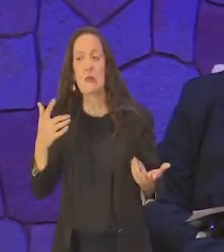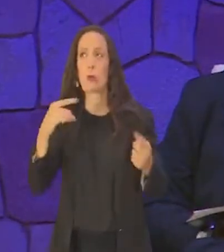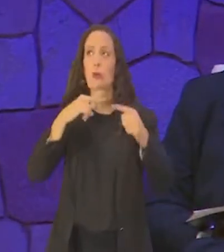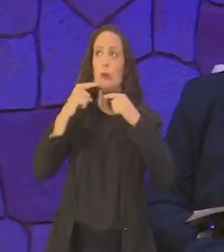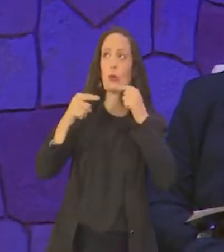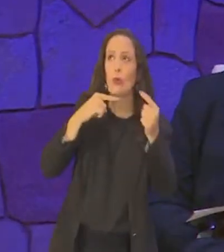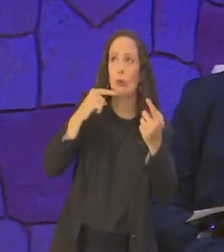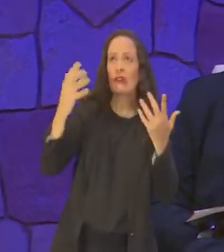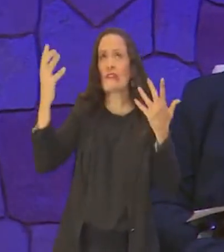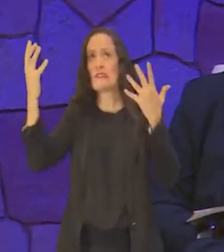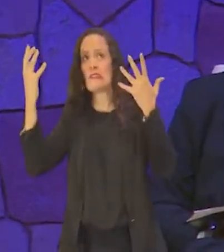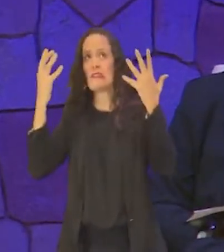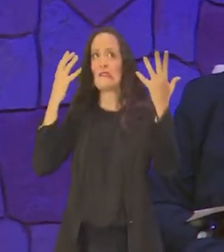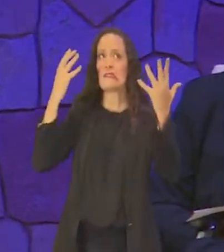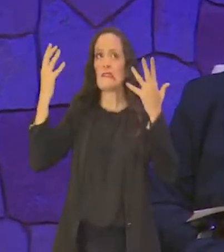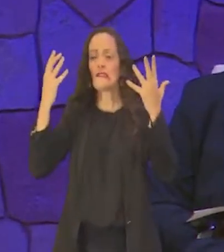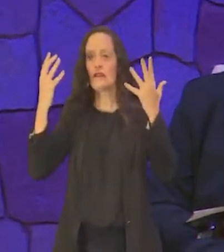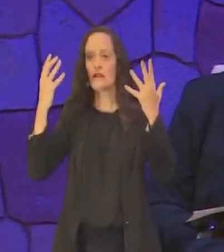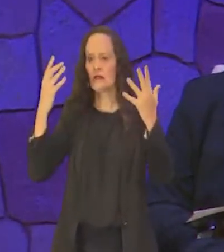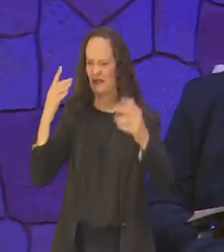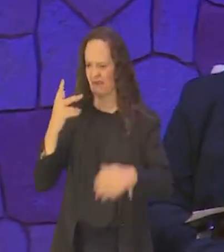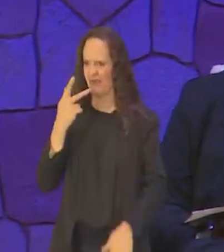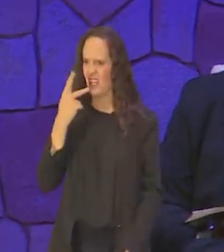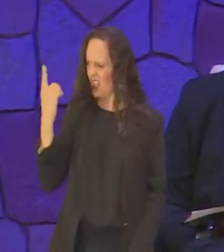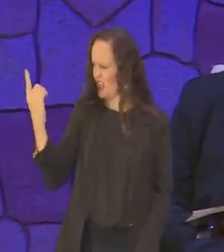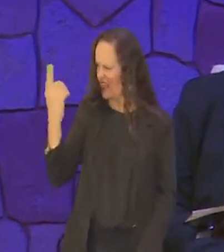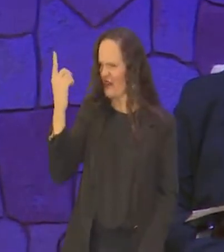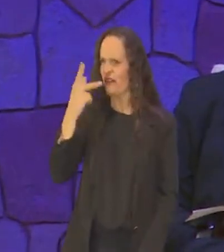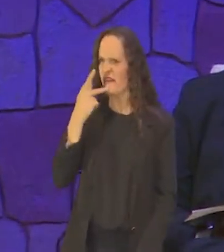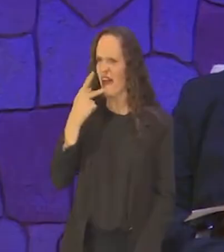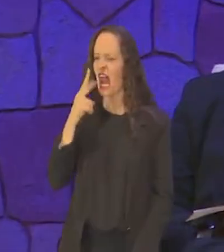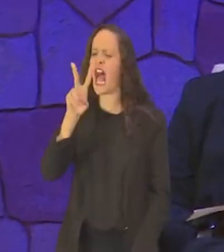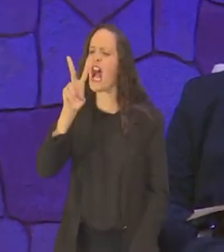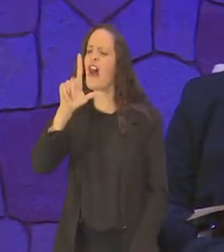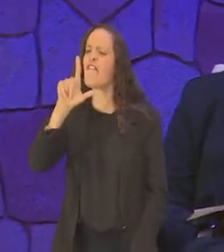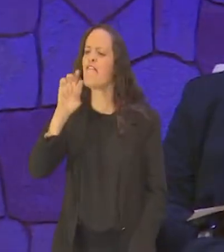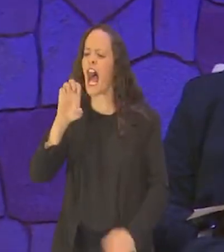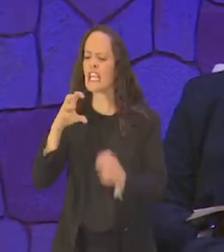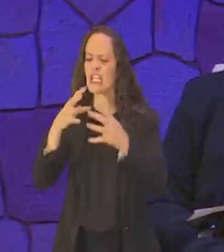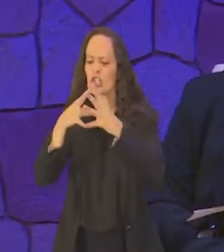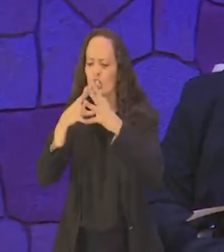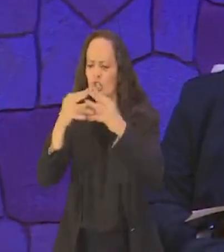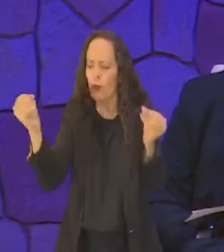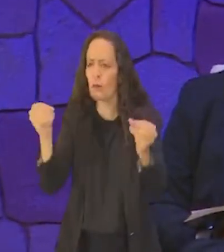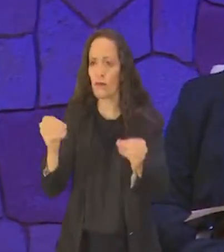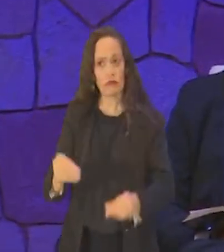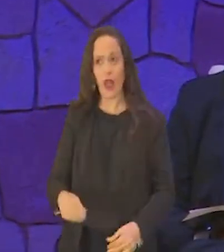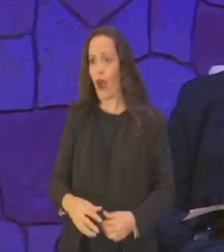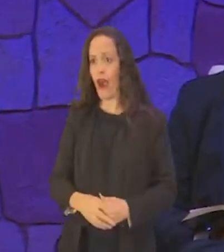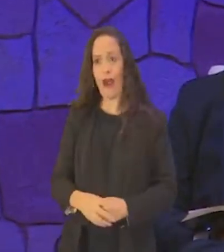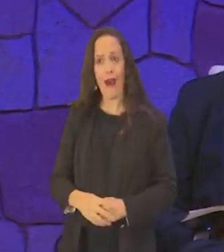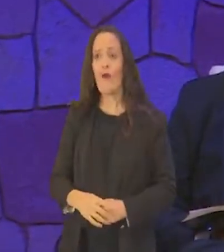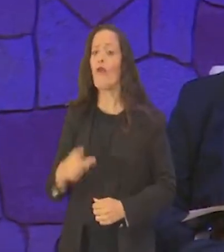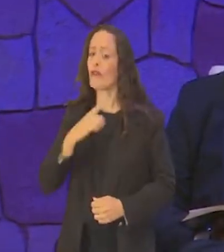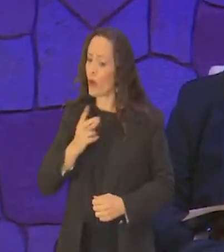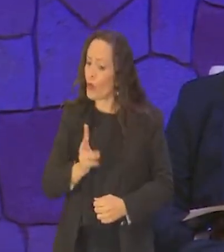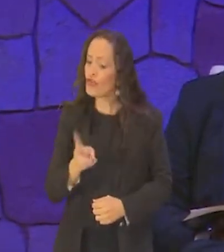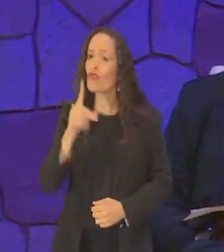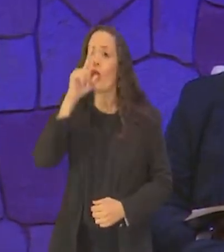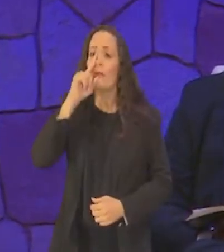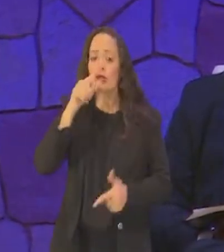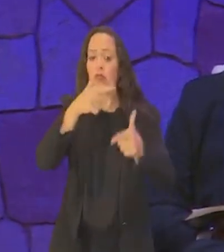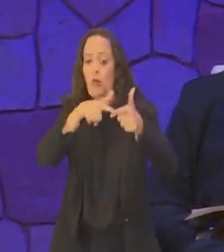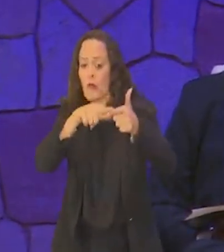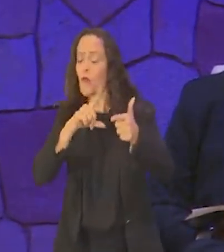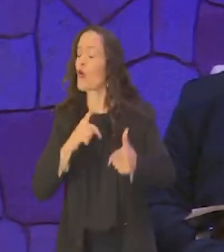incertezas. Mas note que Davi não diz que este vale desaparece, ele diz que o medo perde a força, porque há uma certeza